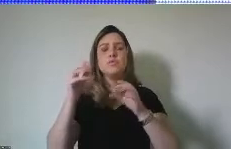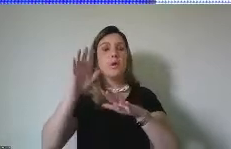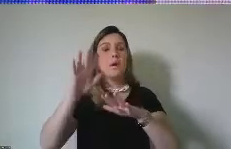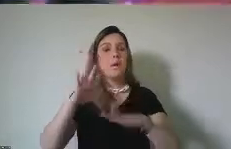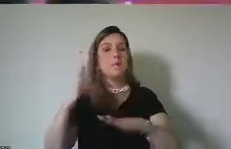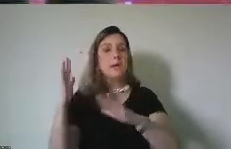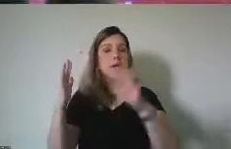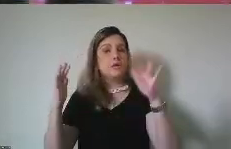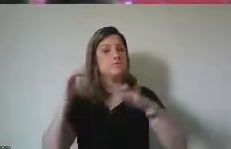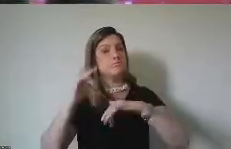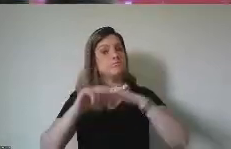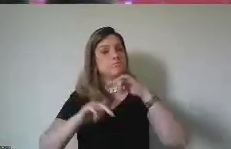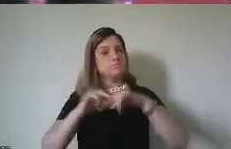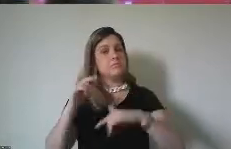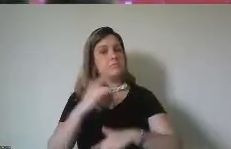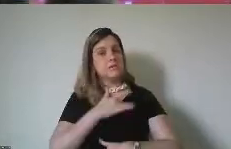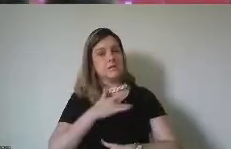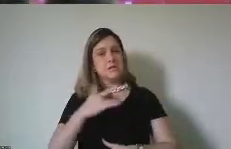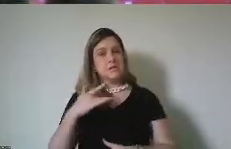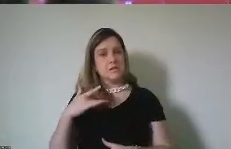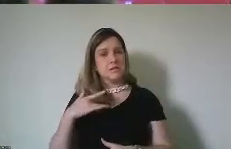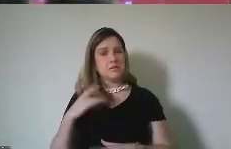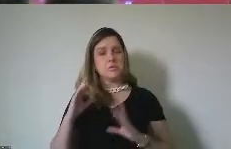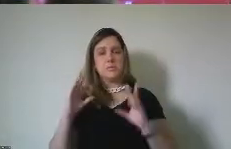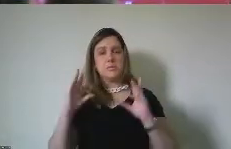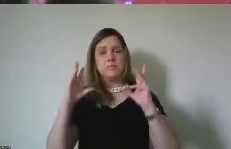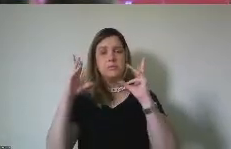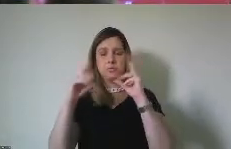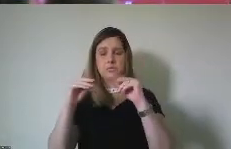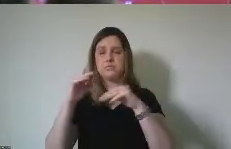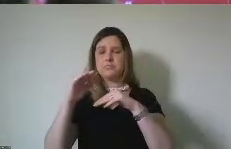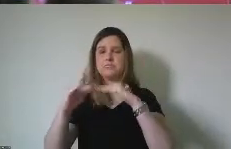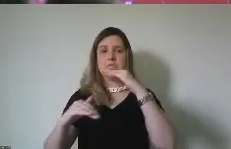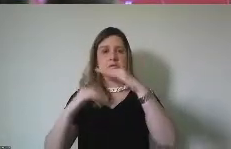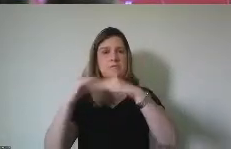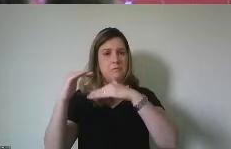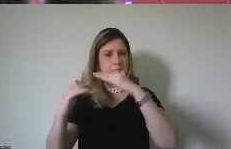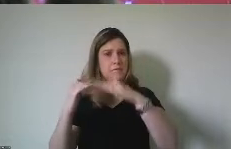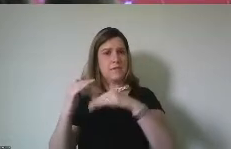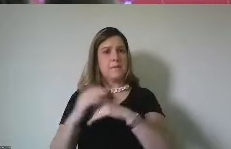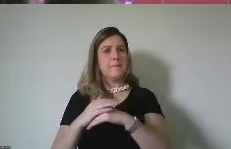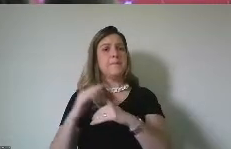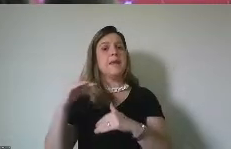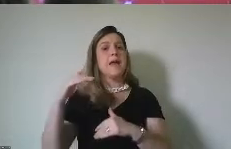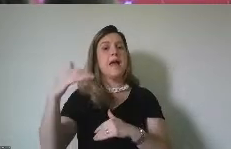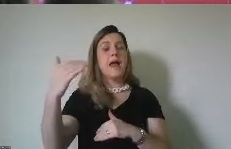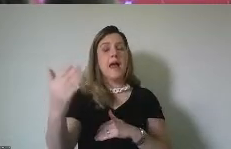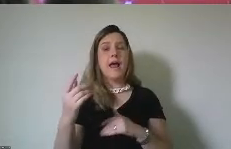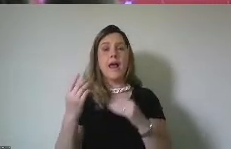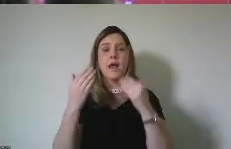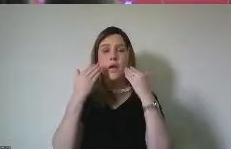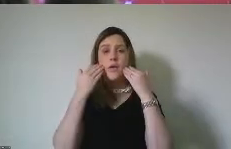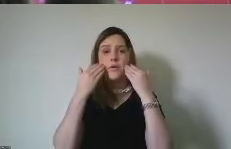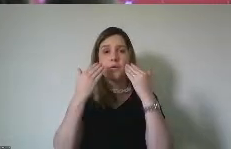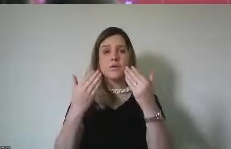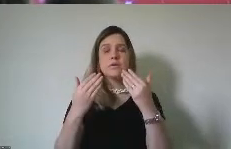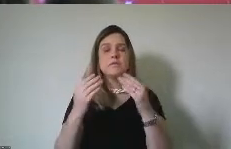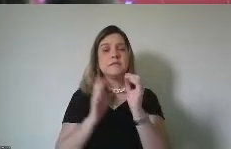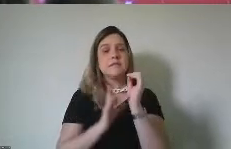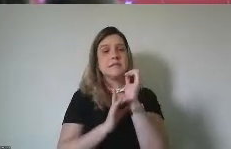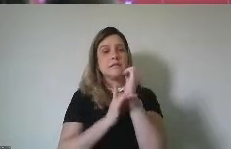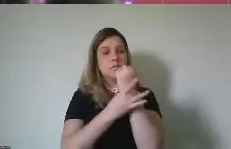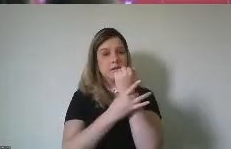saudável e seguro para todos que se envolvem conosco além de fortalecer a nossa cultura de segurança